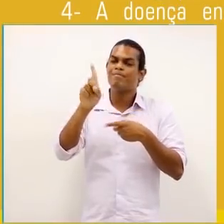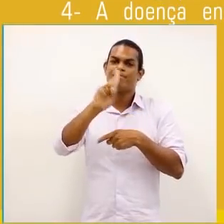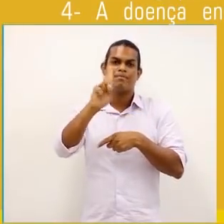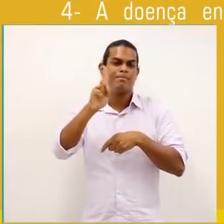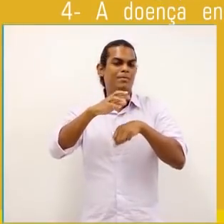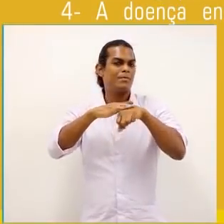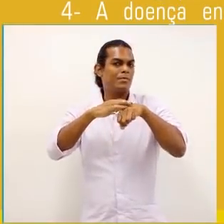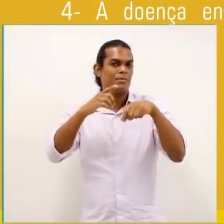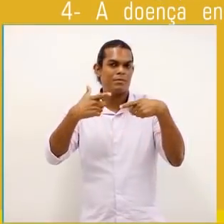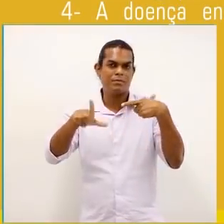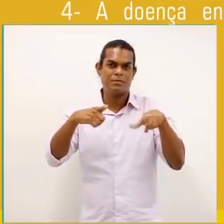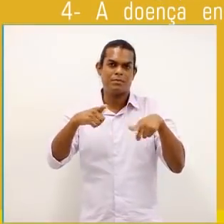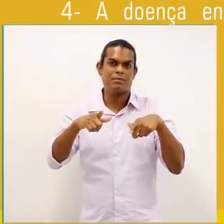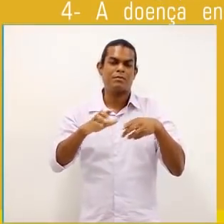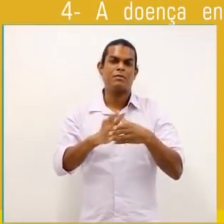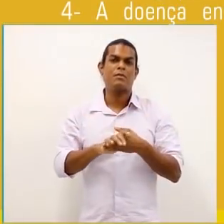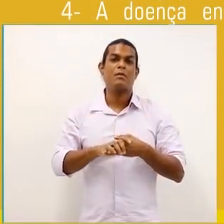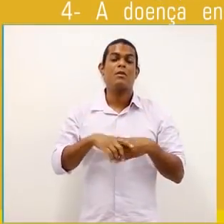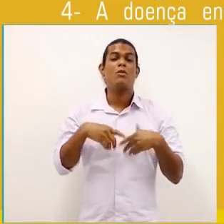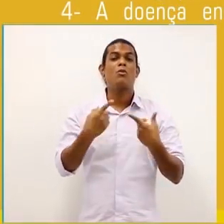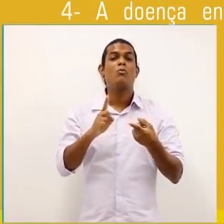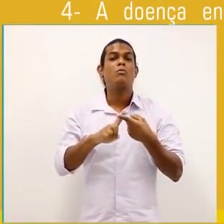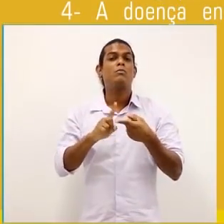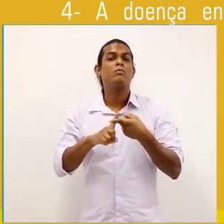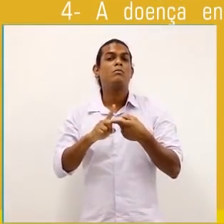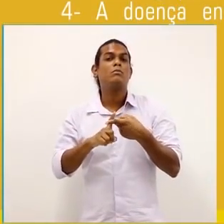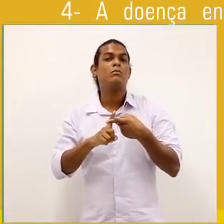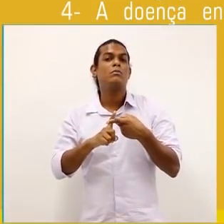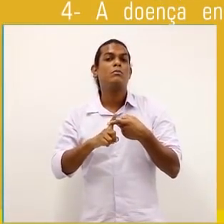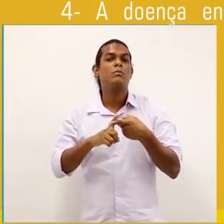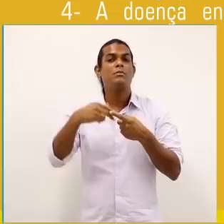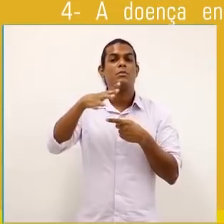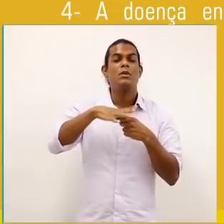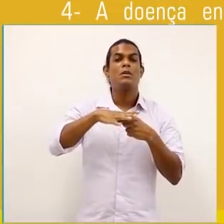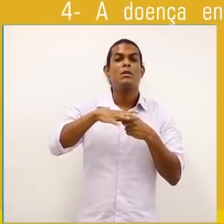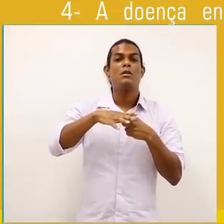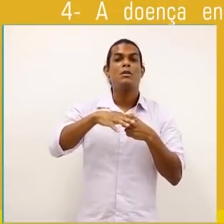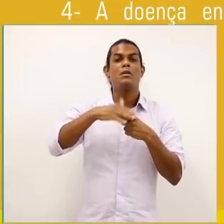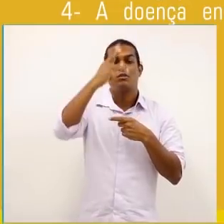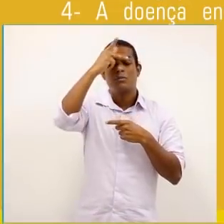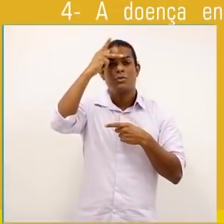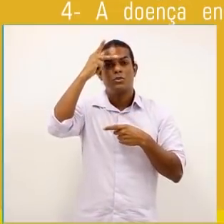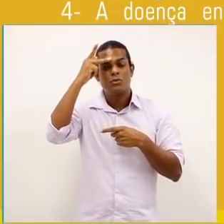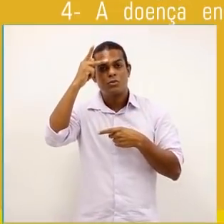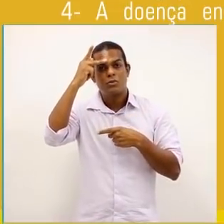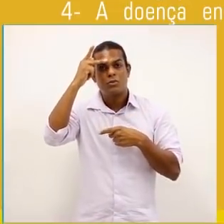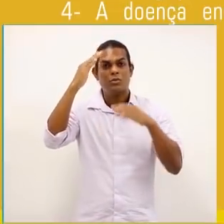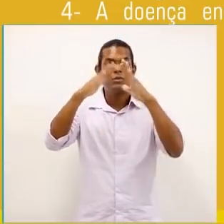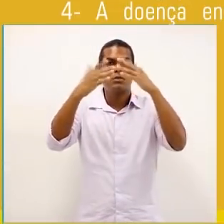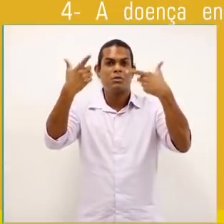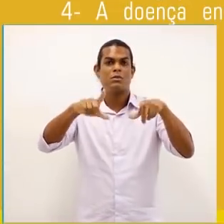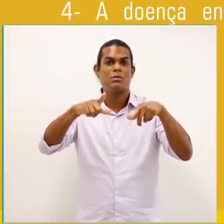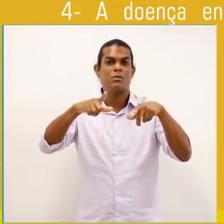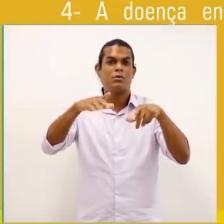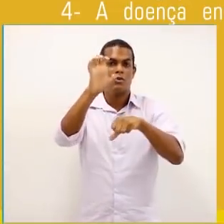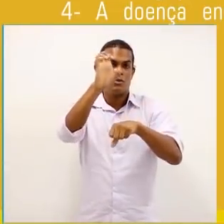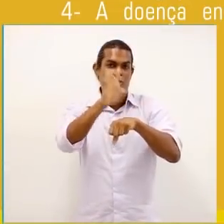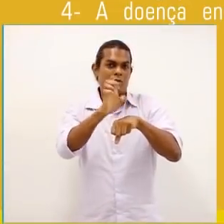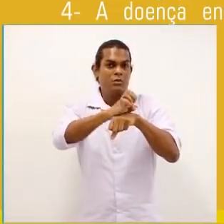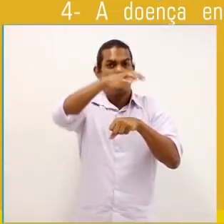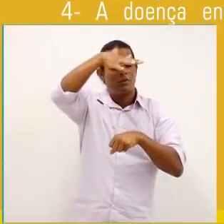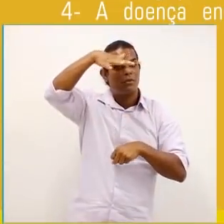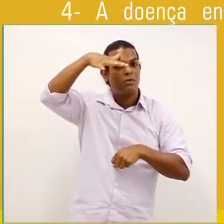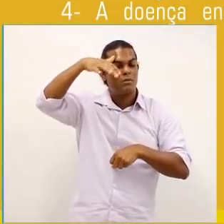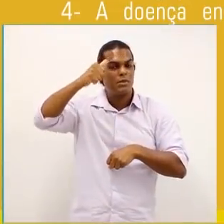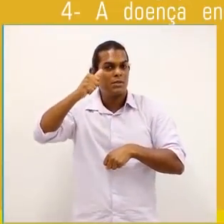doenças endêmicas adquiridas, por exemplo, o pessoal que mora na área da Amazônia é factível a ter doença, a contrair a doença da malária,